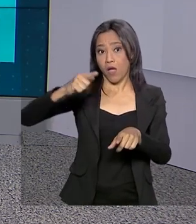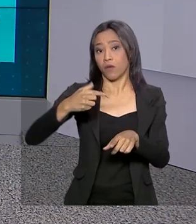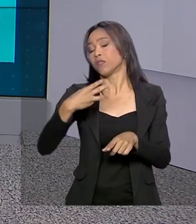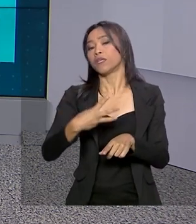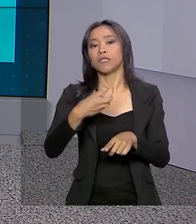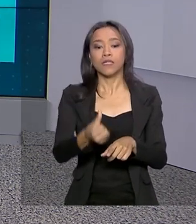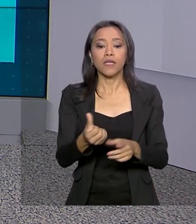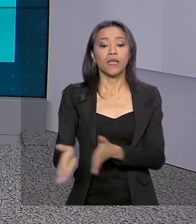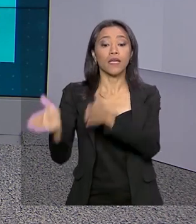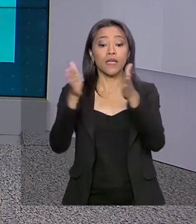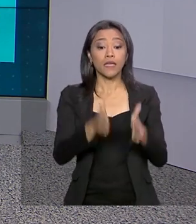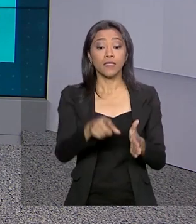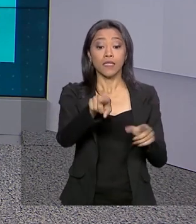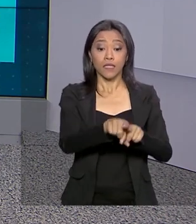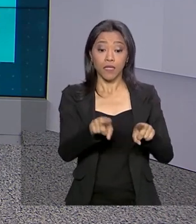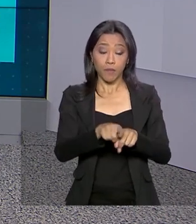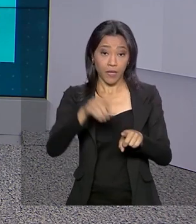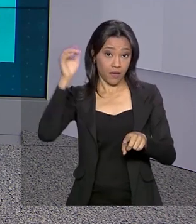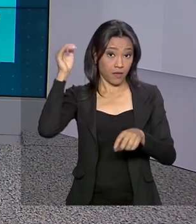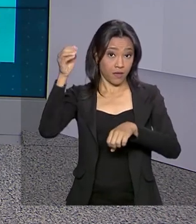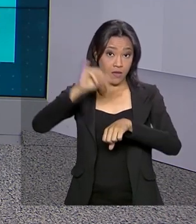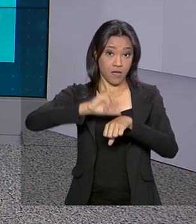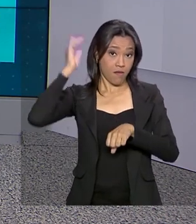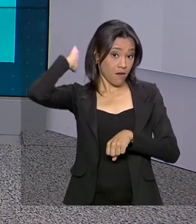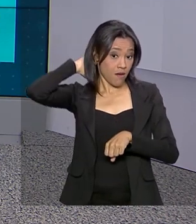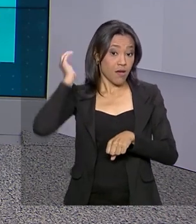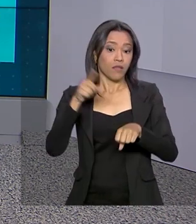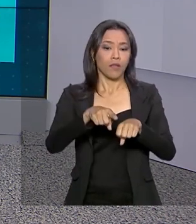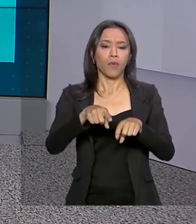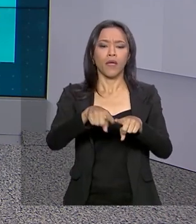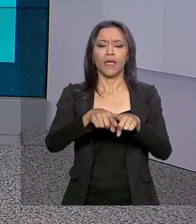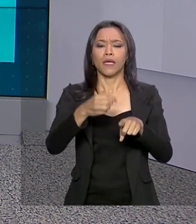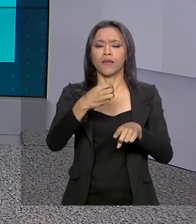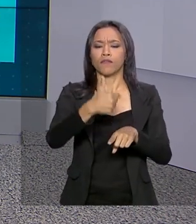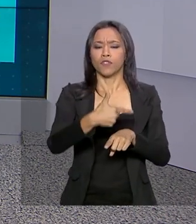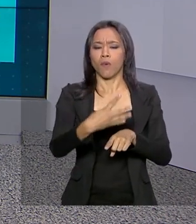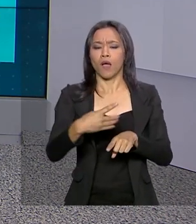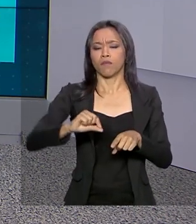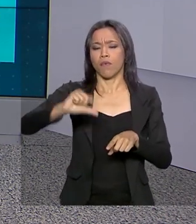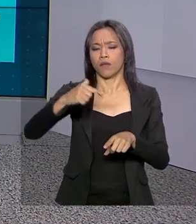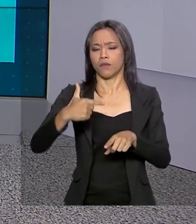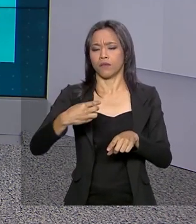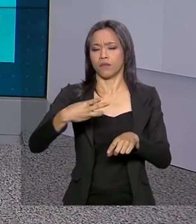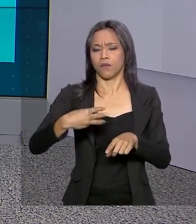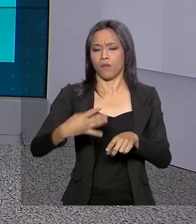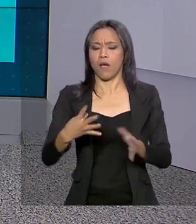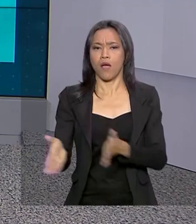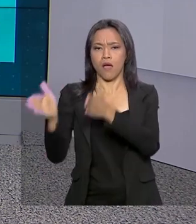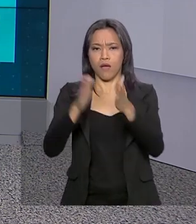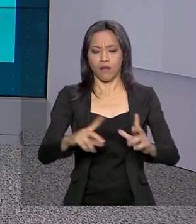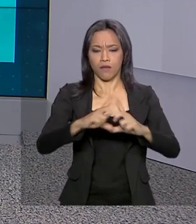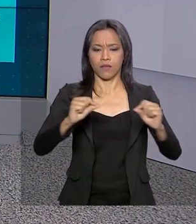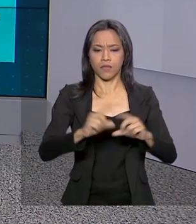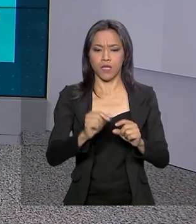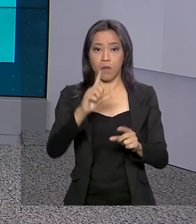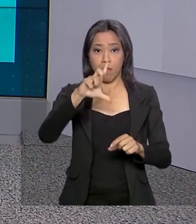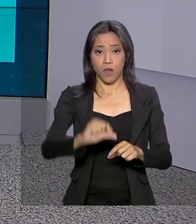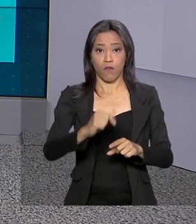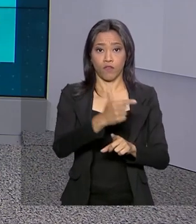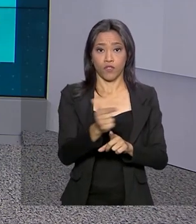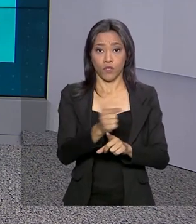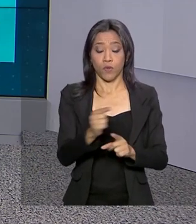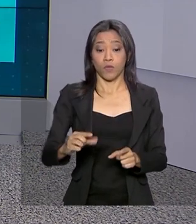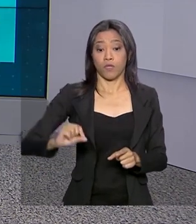graus em manaus mínima de 24 e máxima de 34 graus e em brasília mínima de 22 e máxima